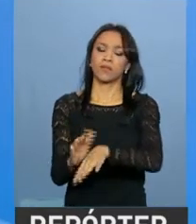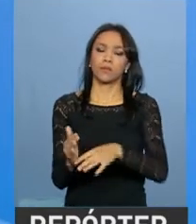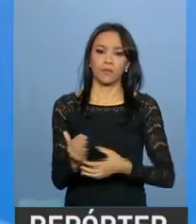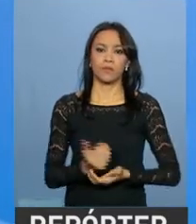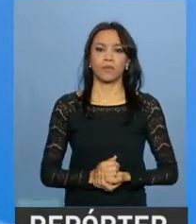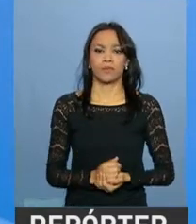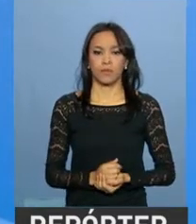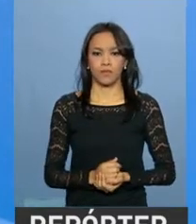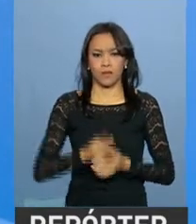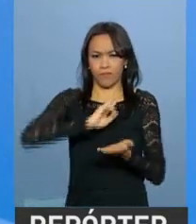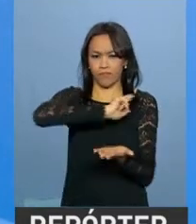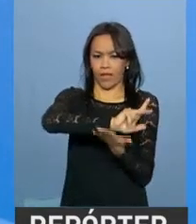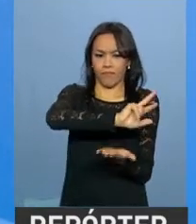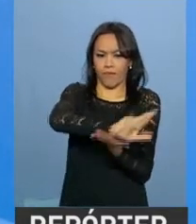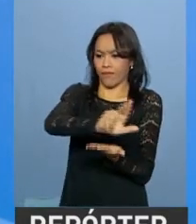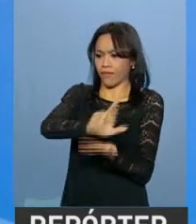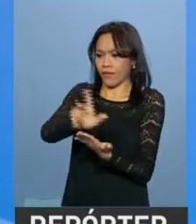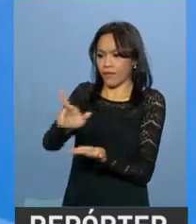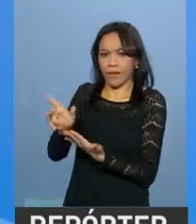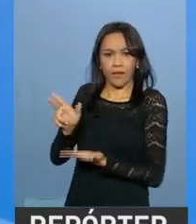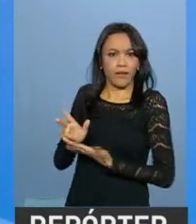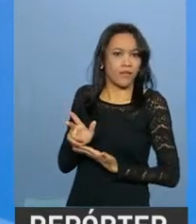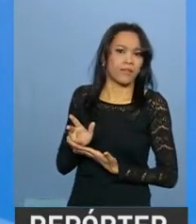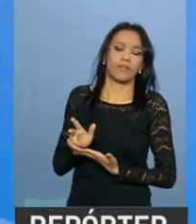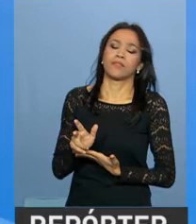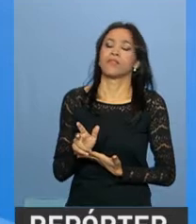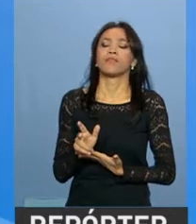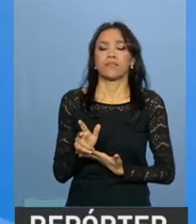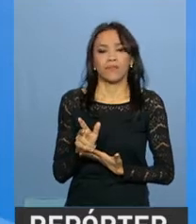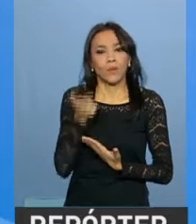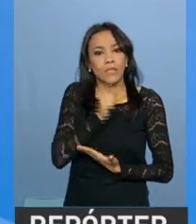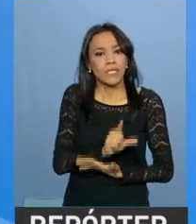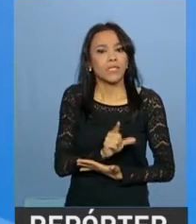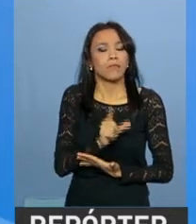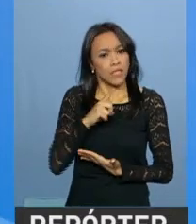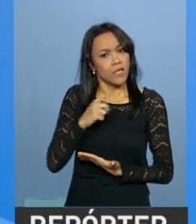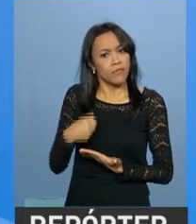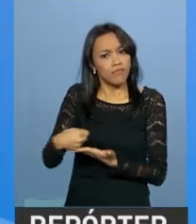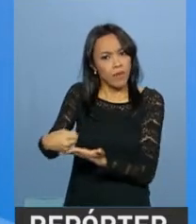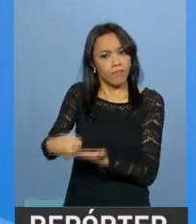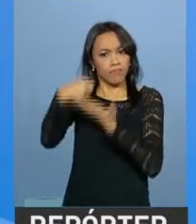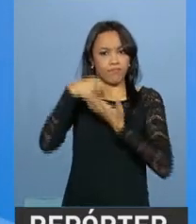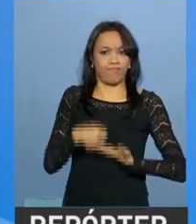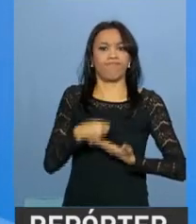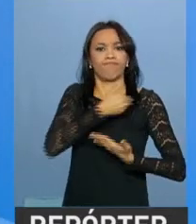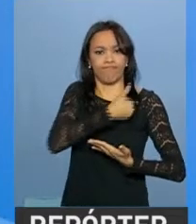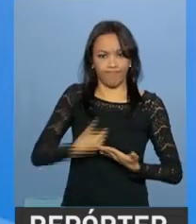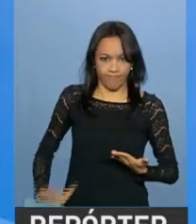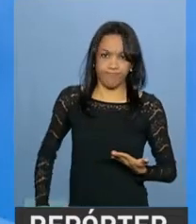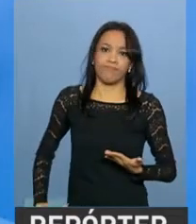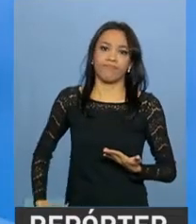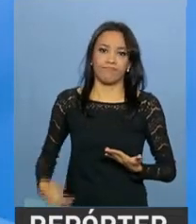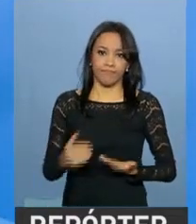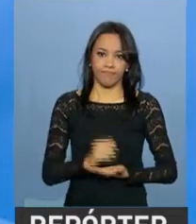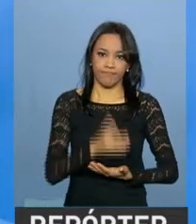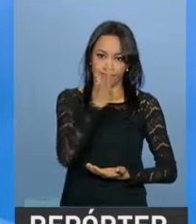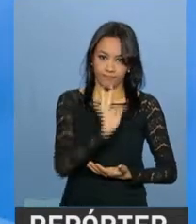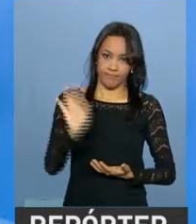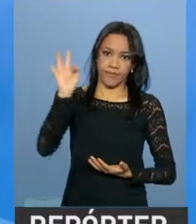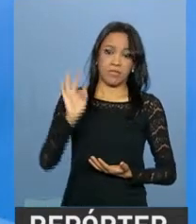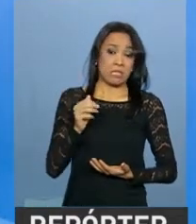eh várias outras coisas né Tem um suporte e sem